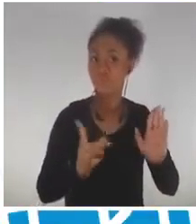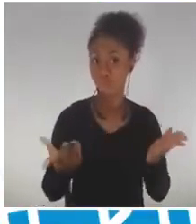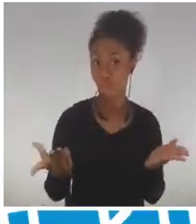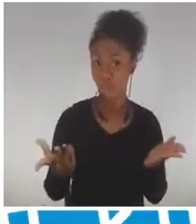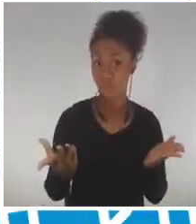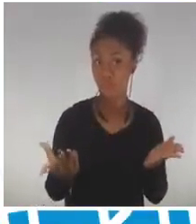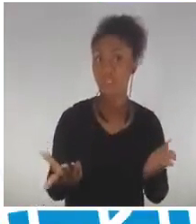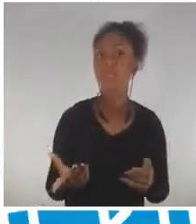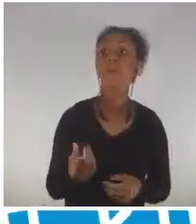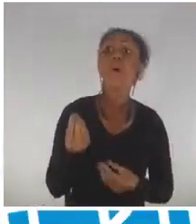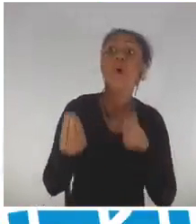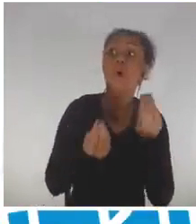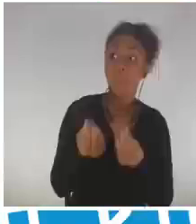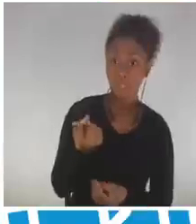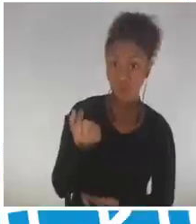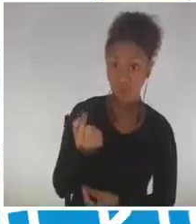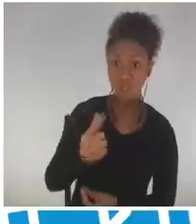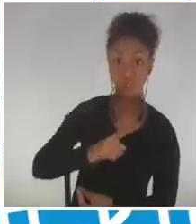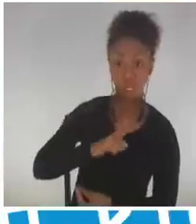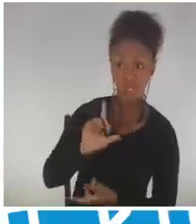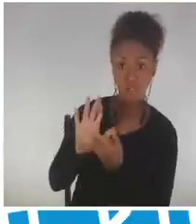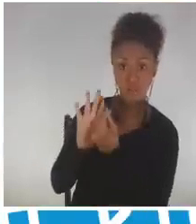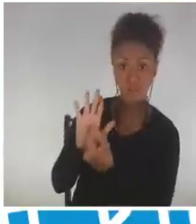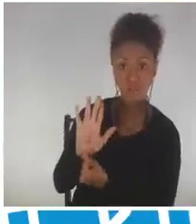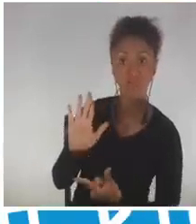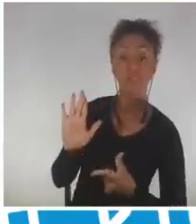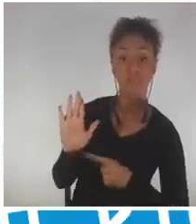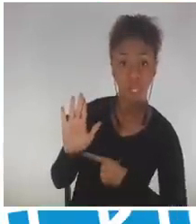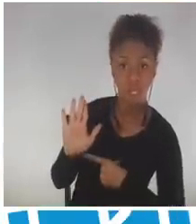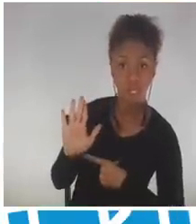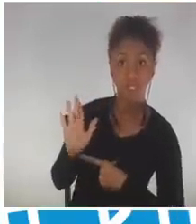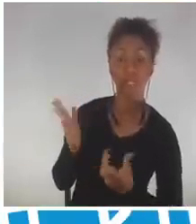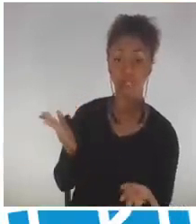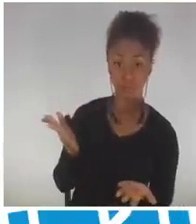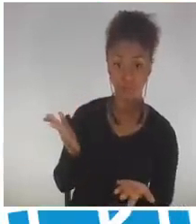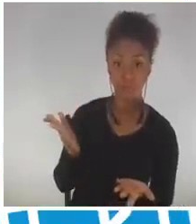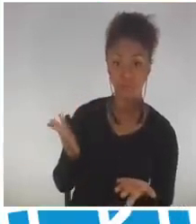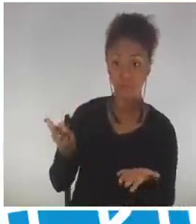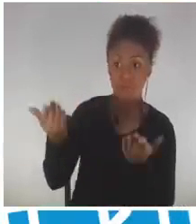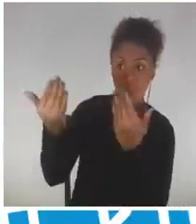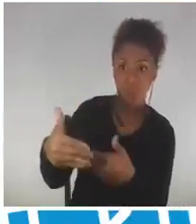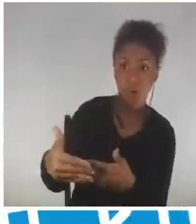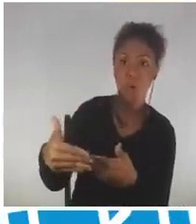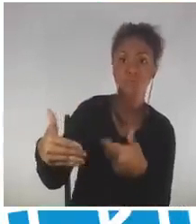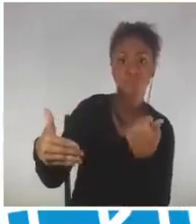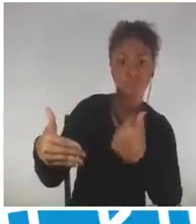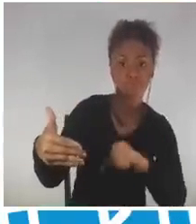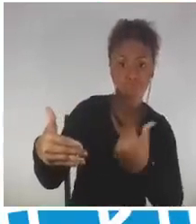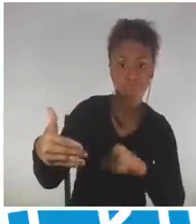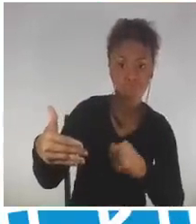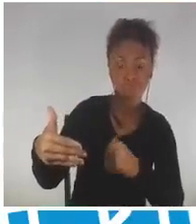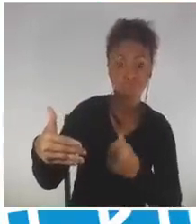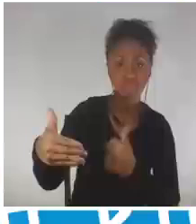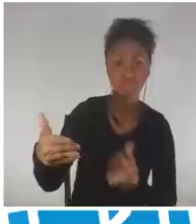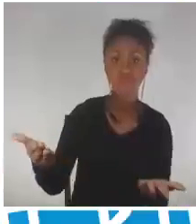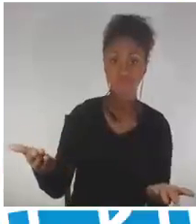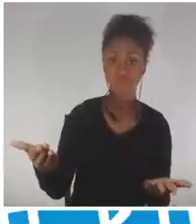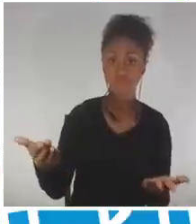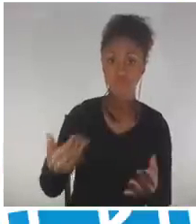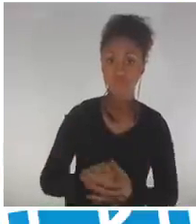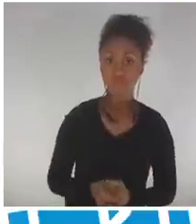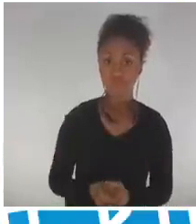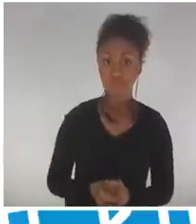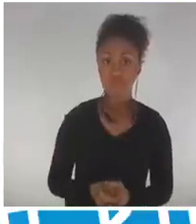dos custos da testagem, né, das avaliações, né, dos assessments, sem